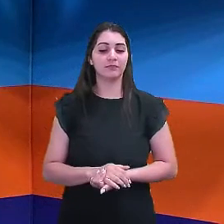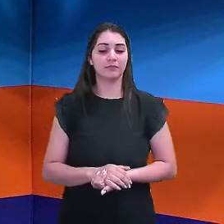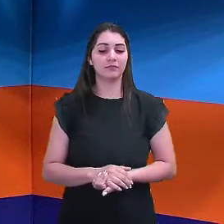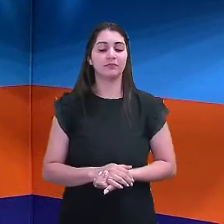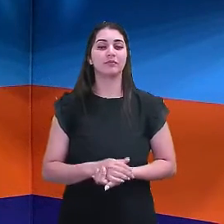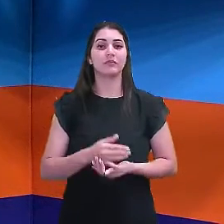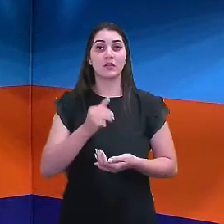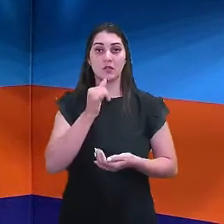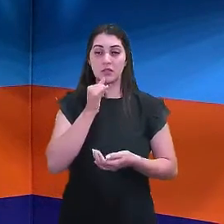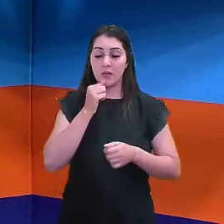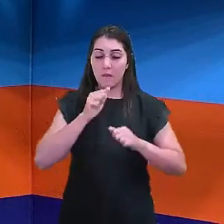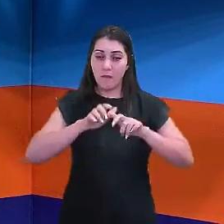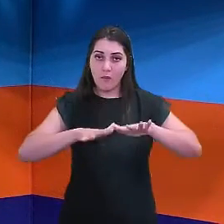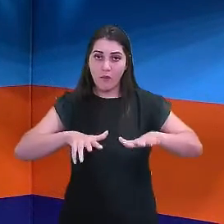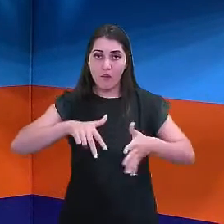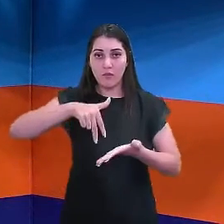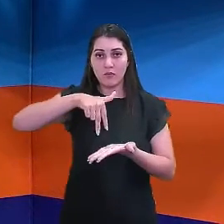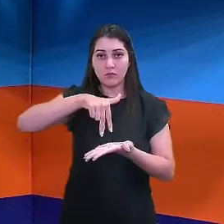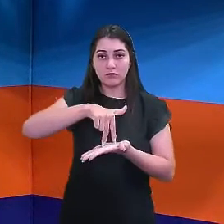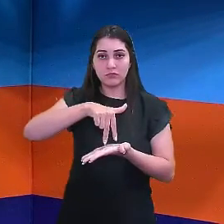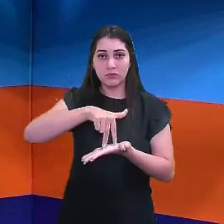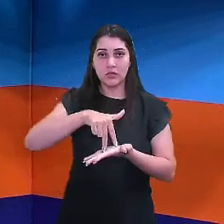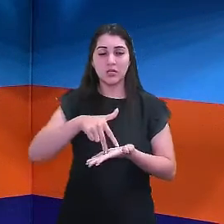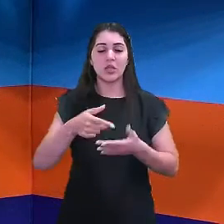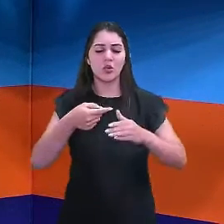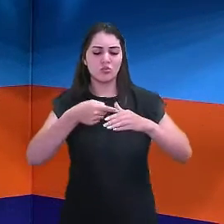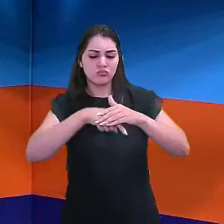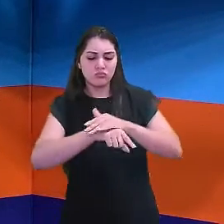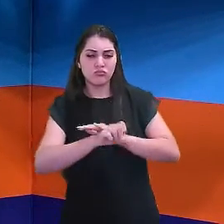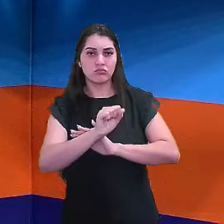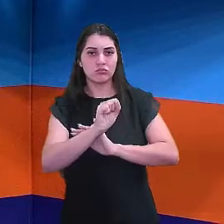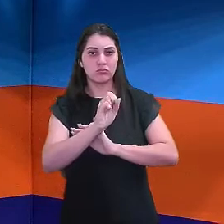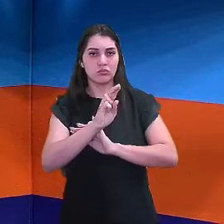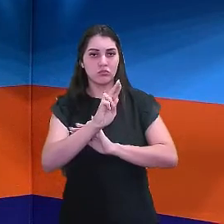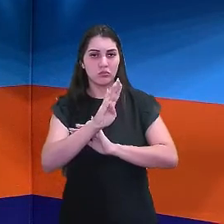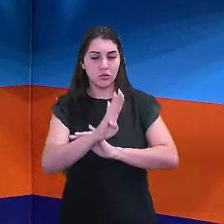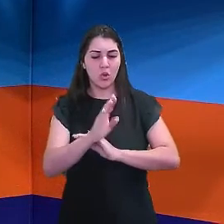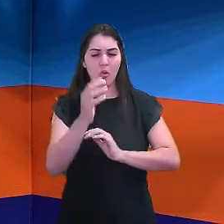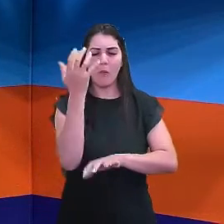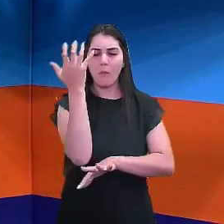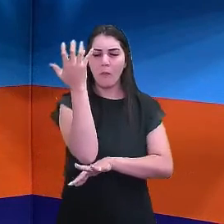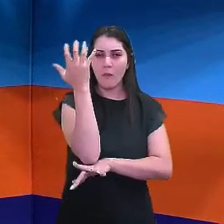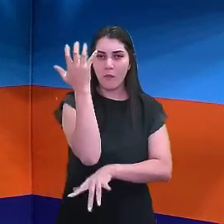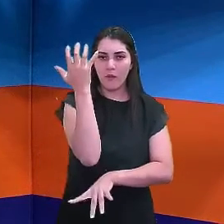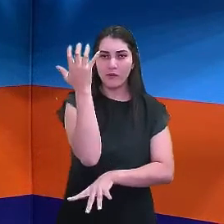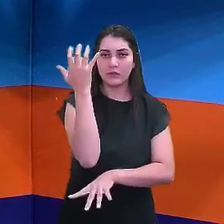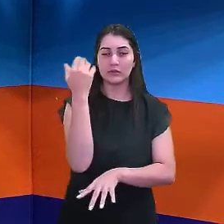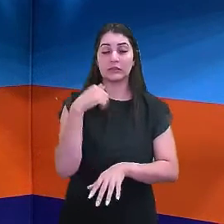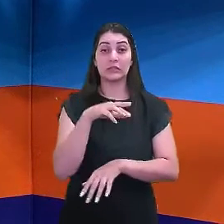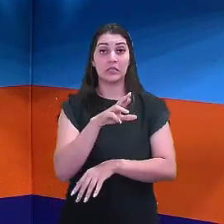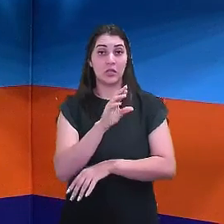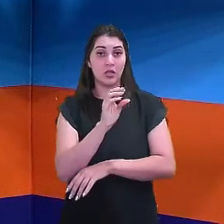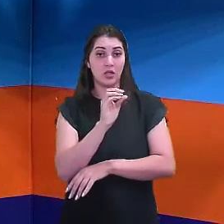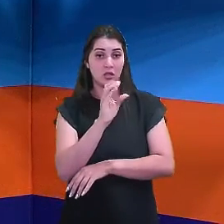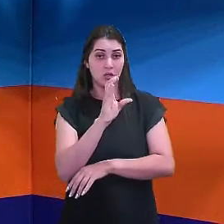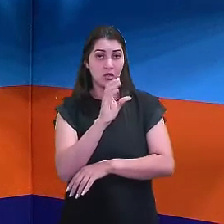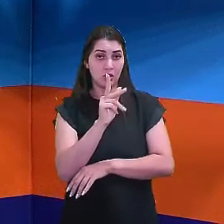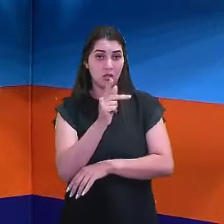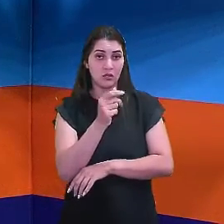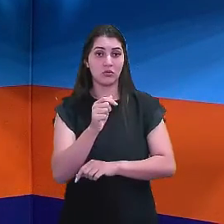gente pisa, né, não? Subsolo é onde fica mais as raízes mais profundas, tá certo? E a rocha-mãe é onde